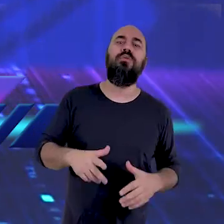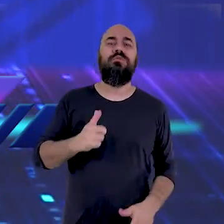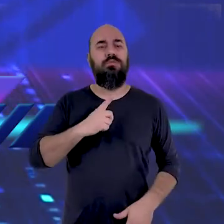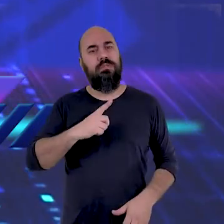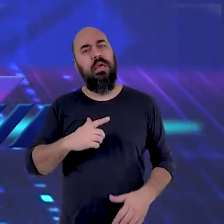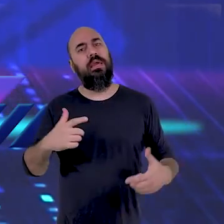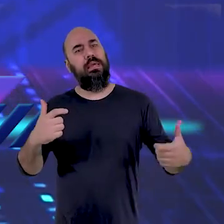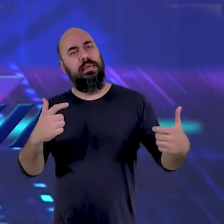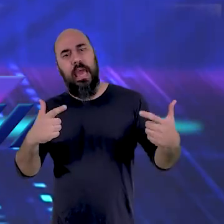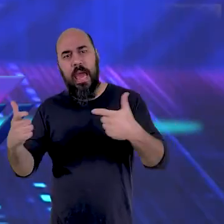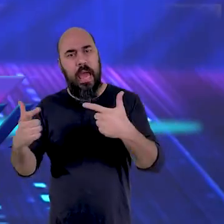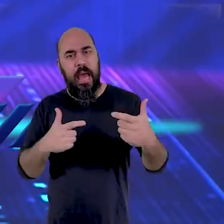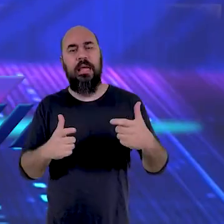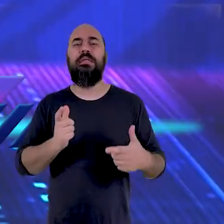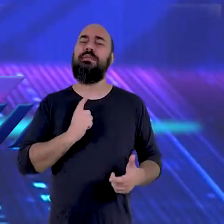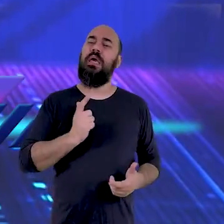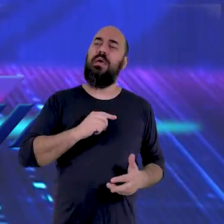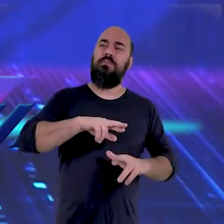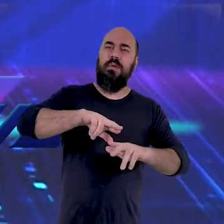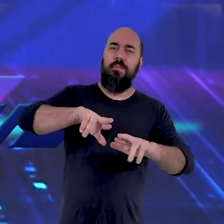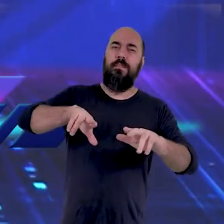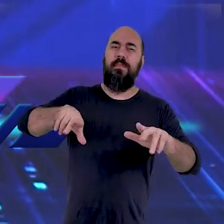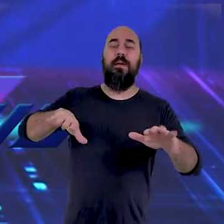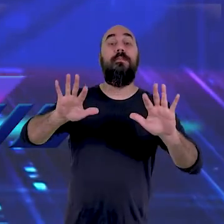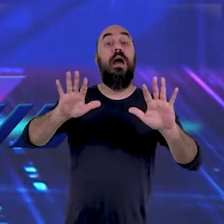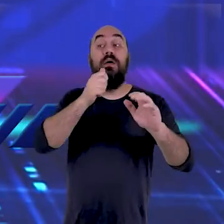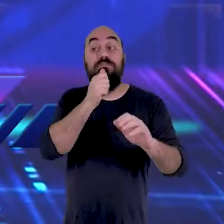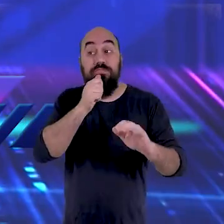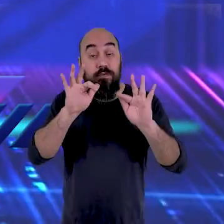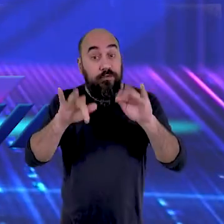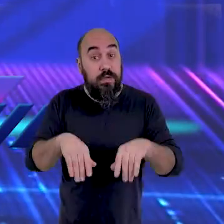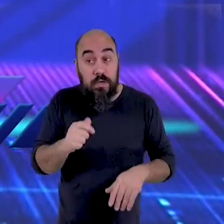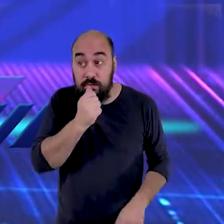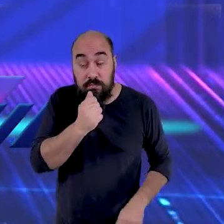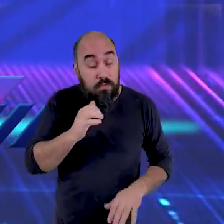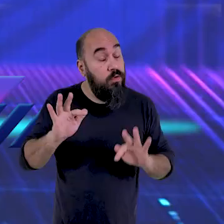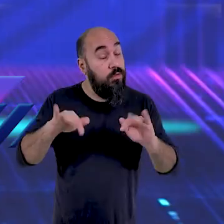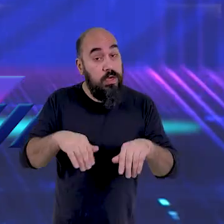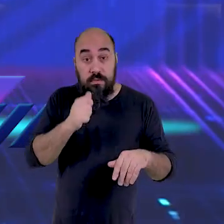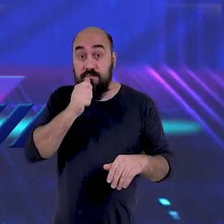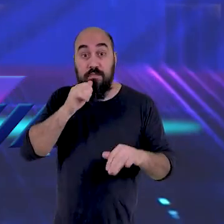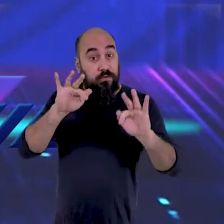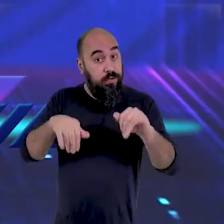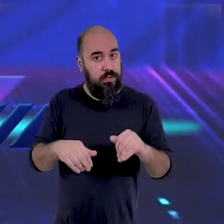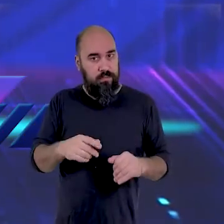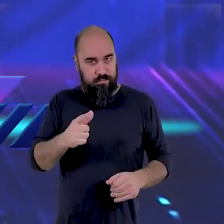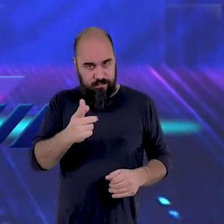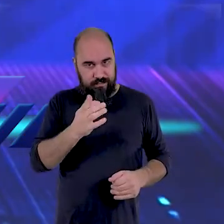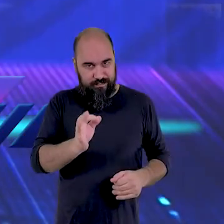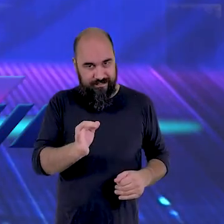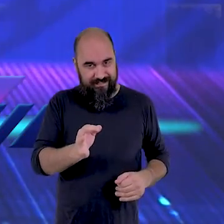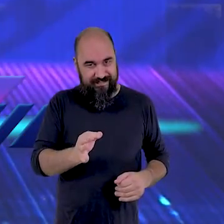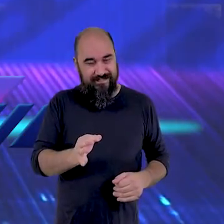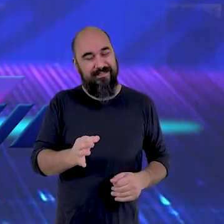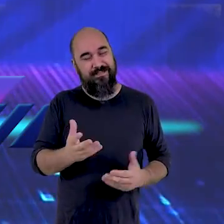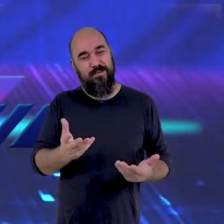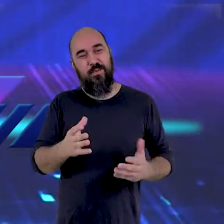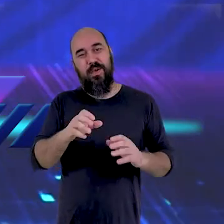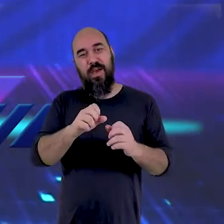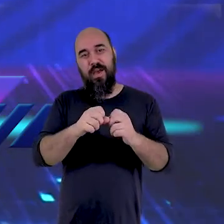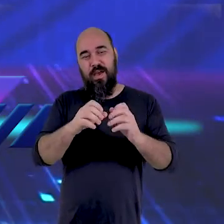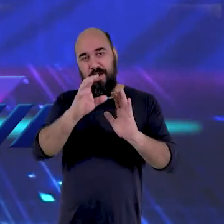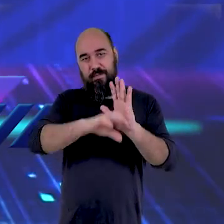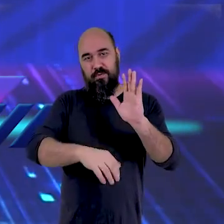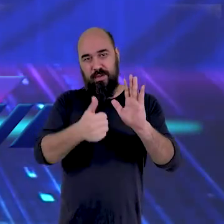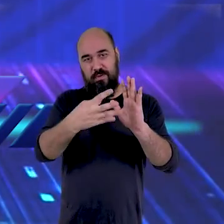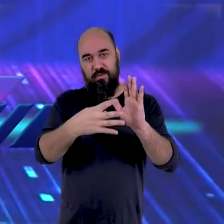ainda não é o fim. Vai acontecer, mas não é o fim. Porque onde está o fim? Está aqui no versículo 14 de Mateus 24,